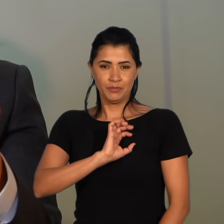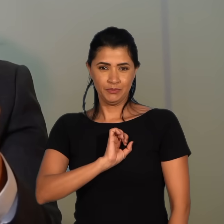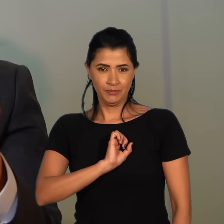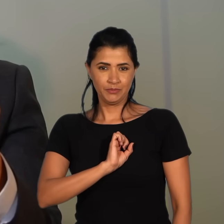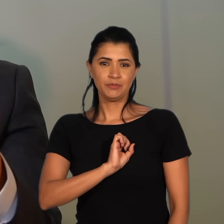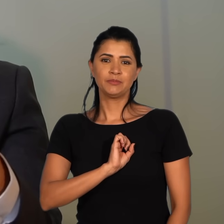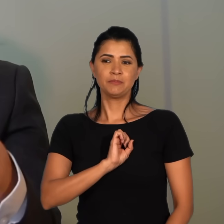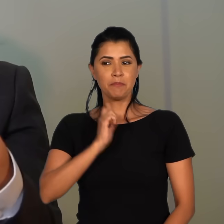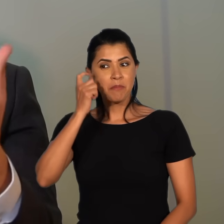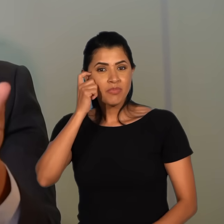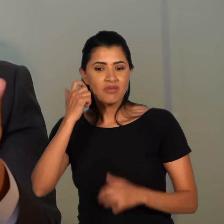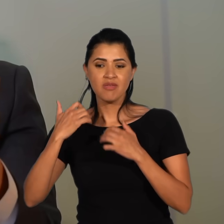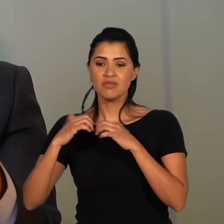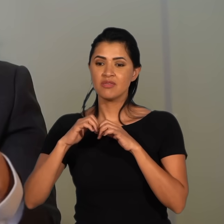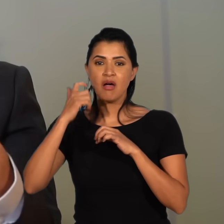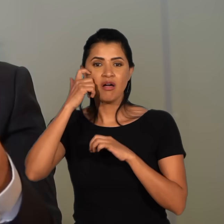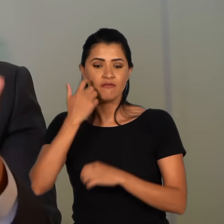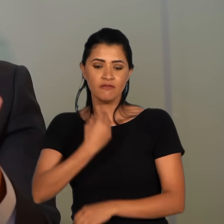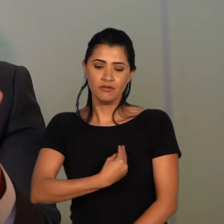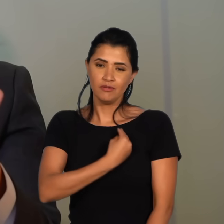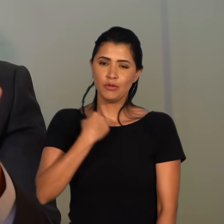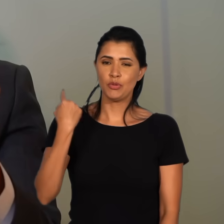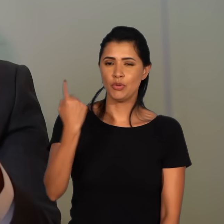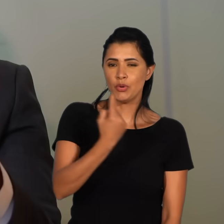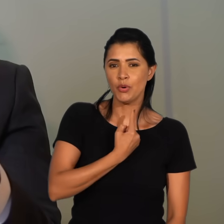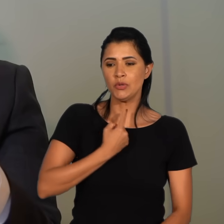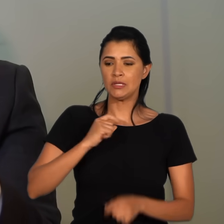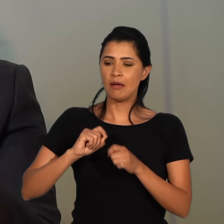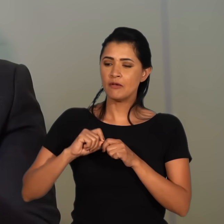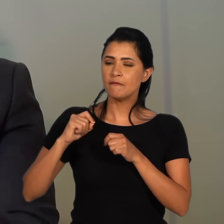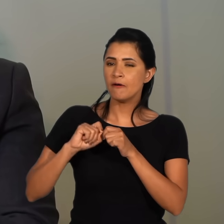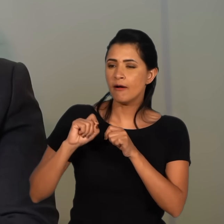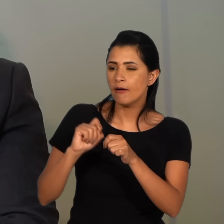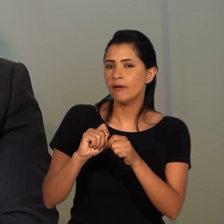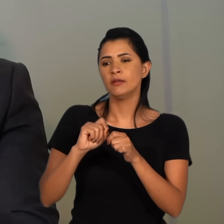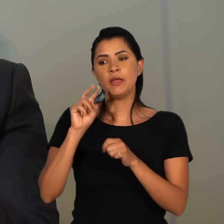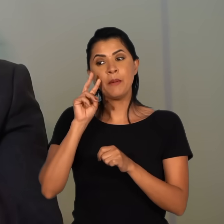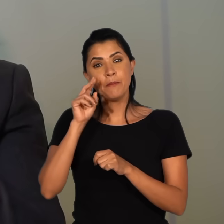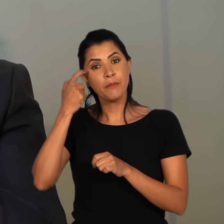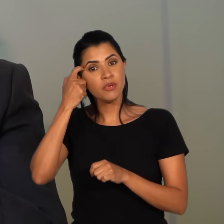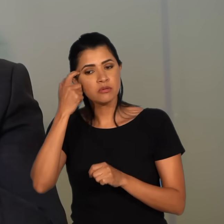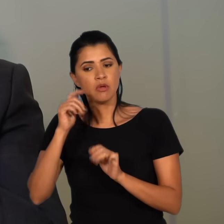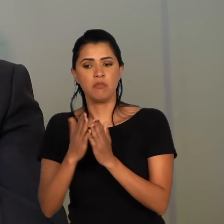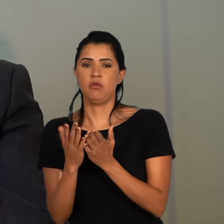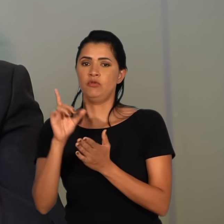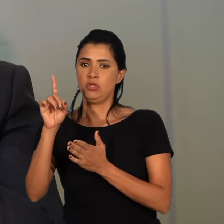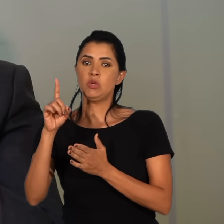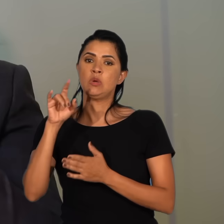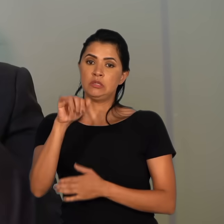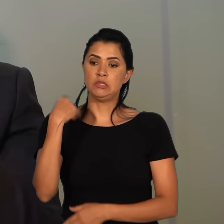e iremos refletir a nossa vida nas nossas ações e refletir na palavra do senhor se realmente nós estamos